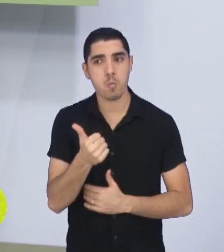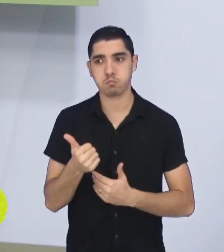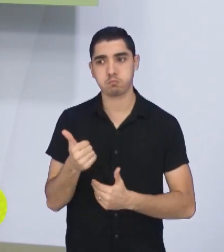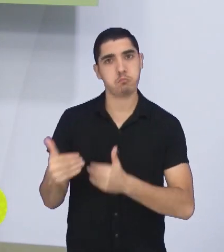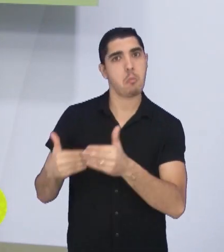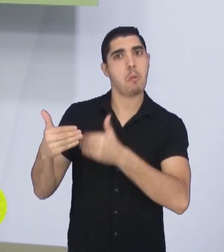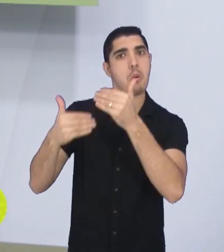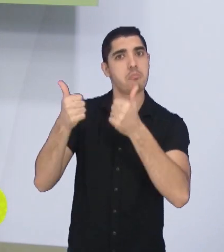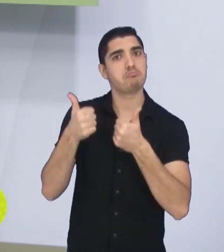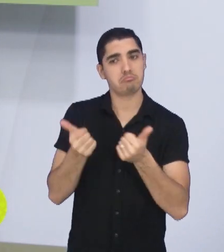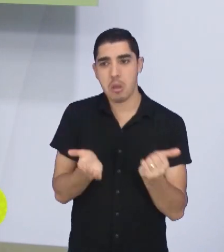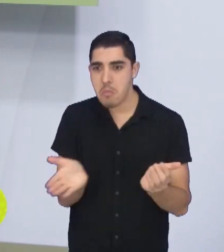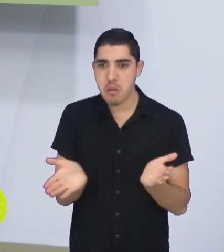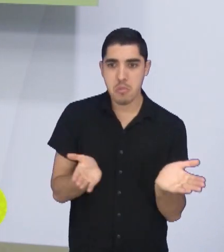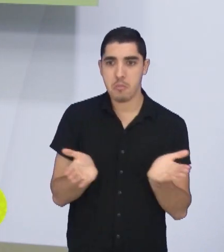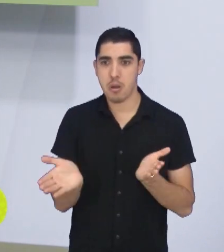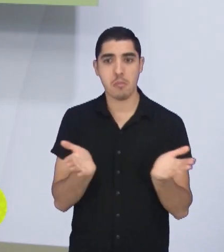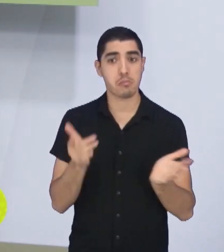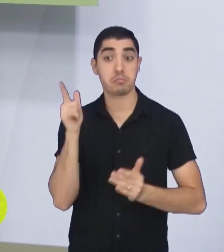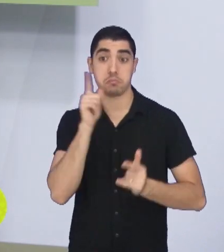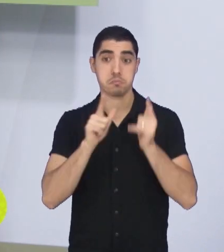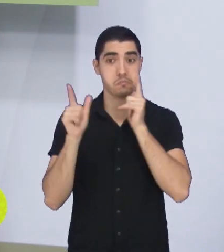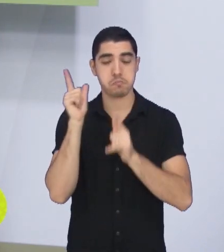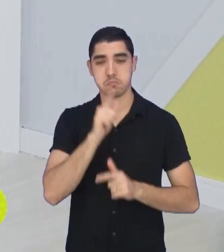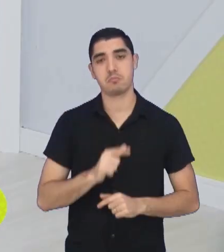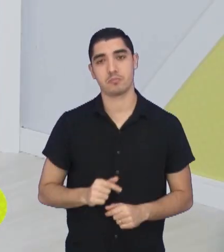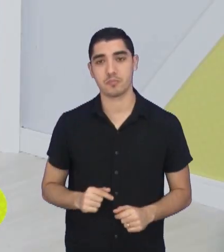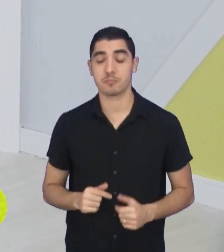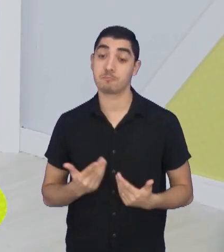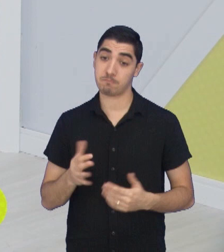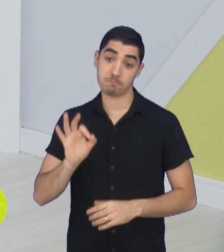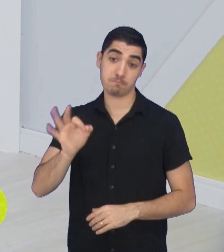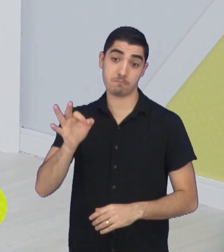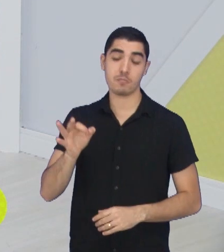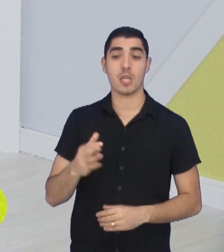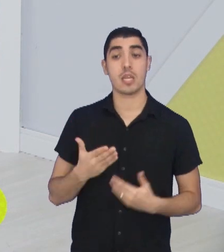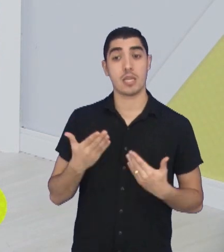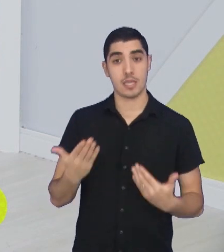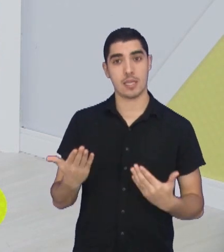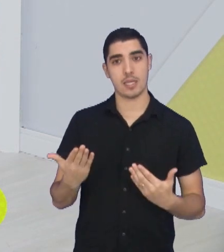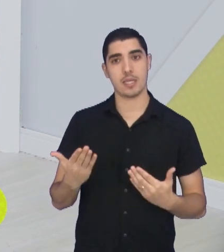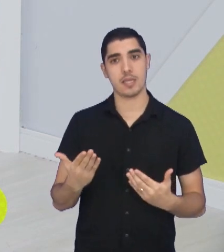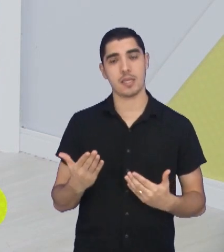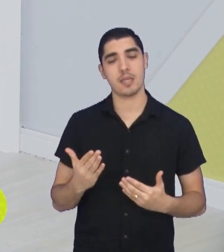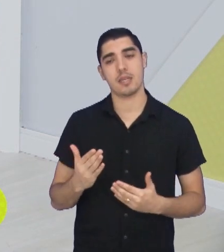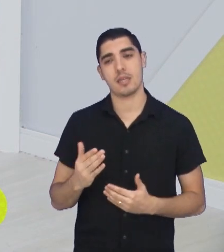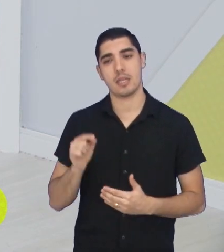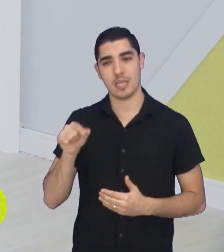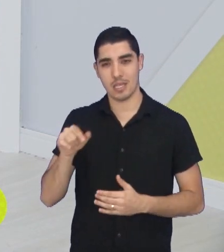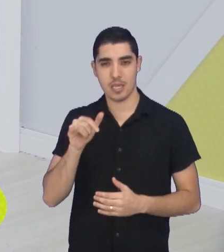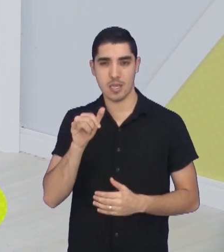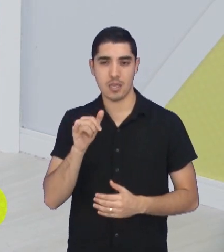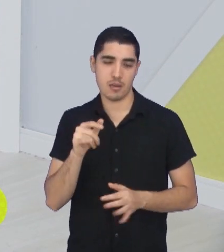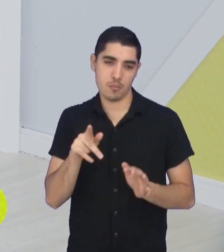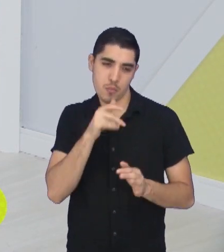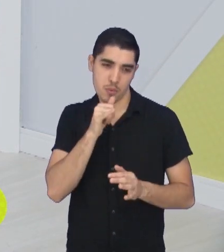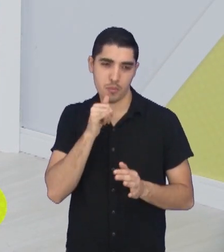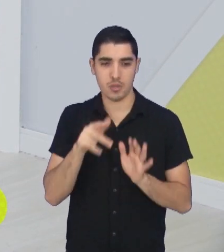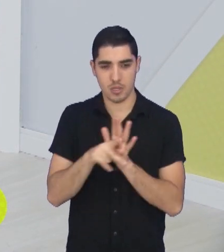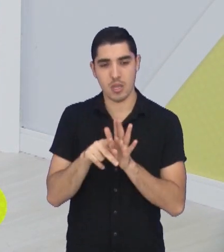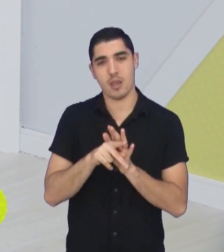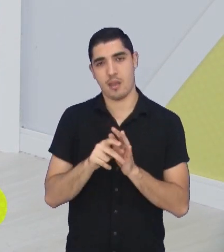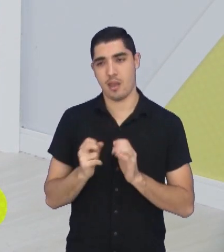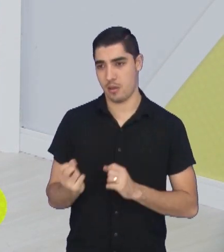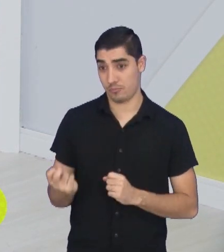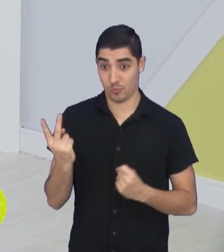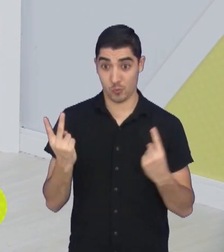desempenhos nos jogos, tanto fora quanto em casa. Pois é, e o jogo não... Somente o placar de... Somente, entre aspas, né, o placar de